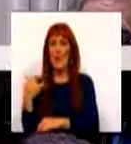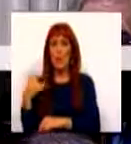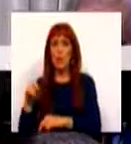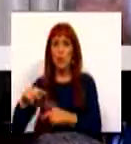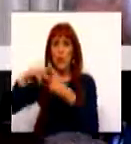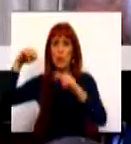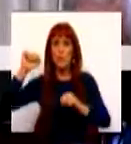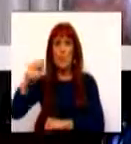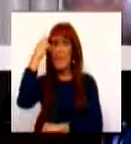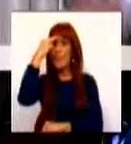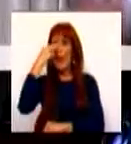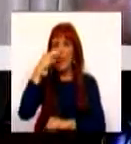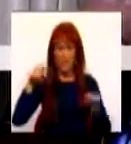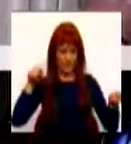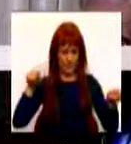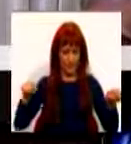de Guimarães.